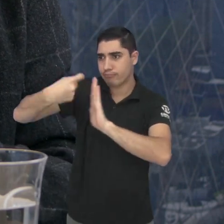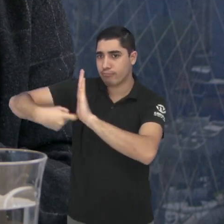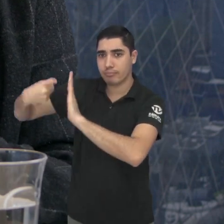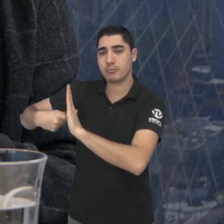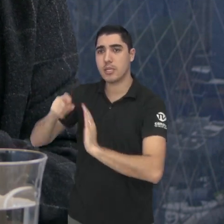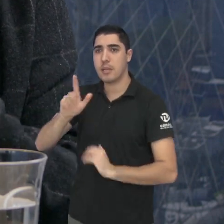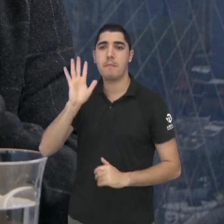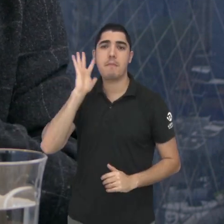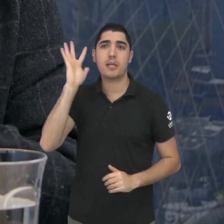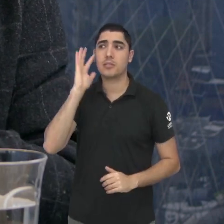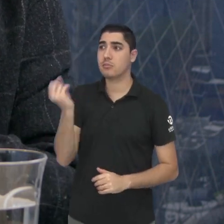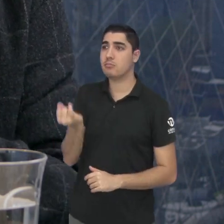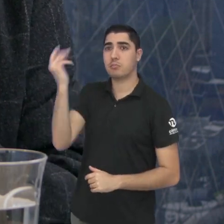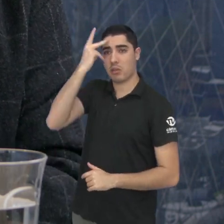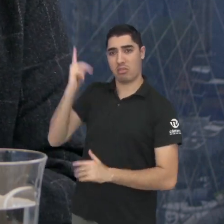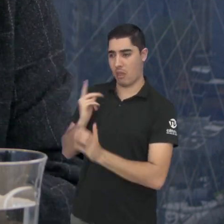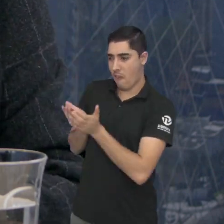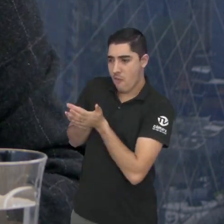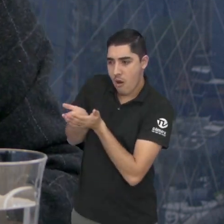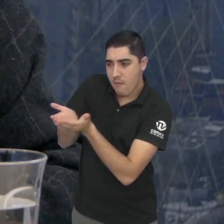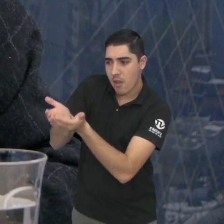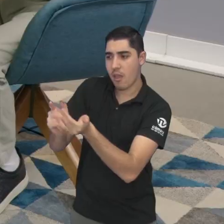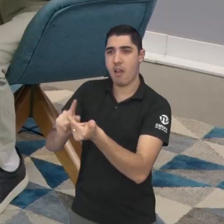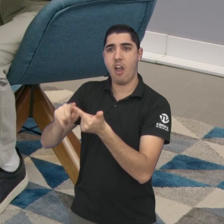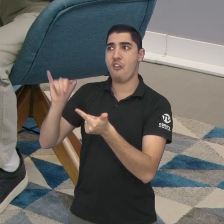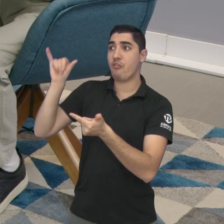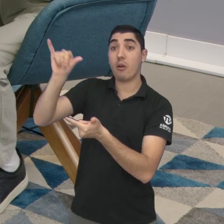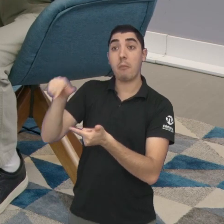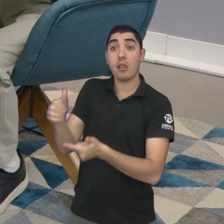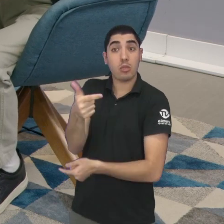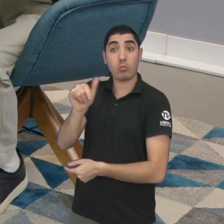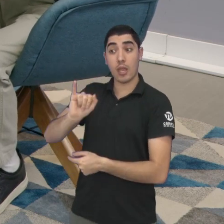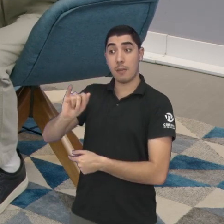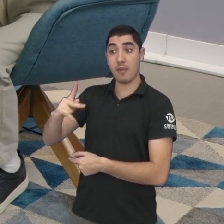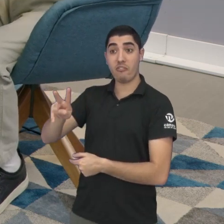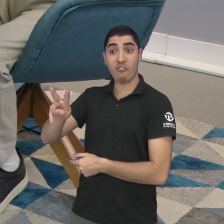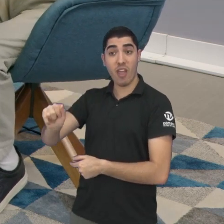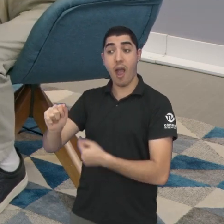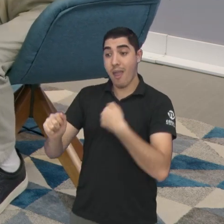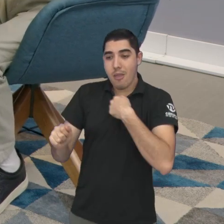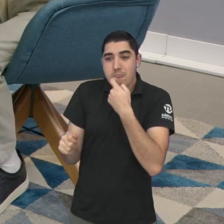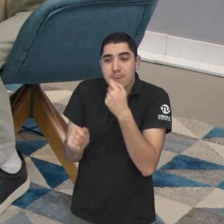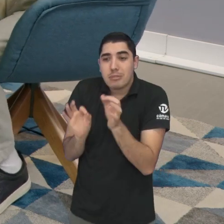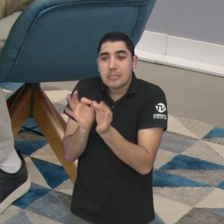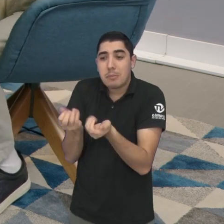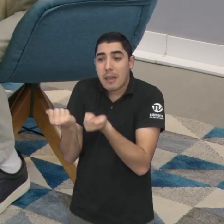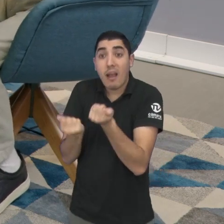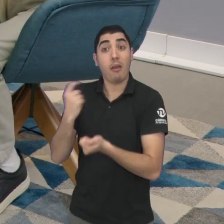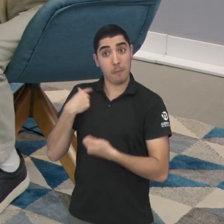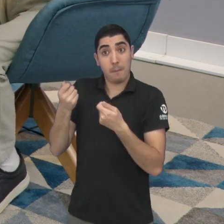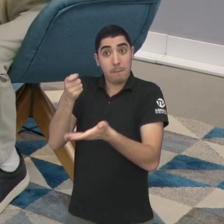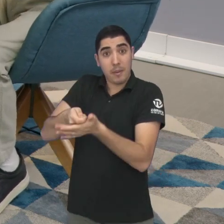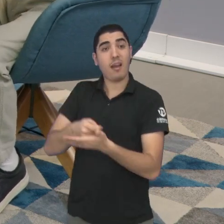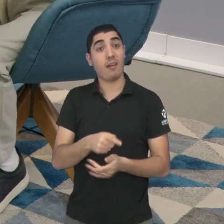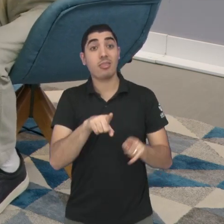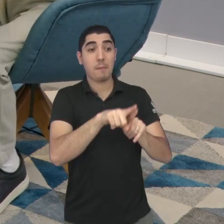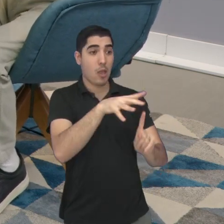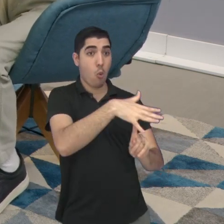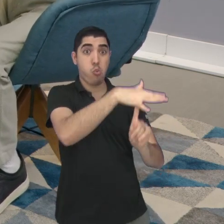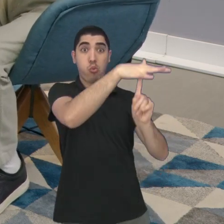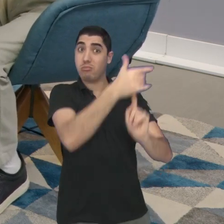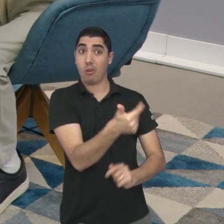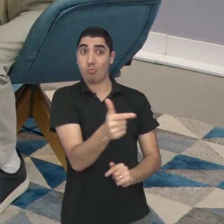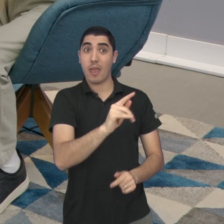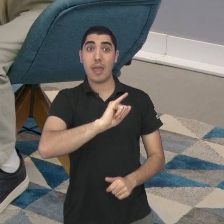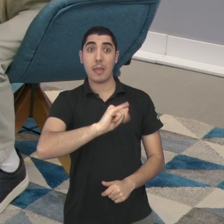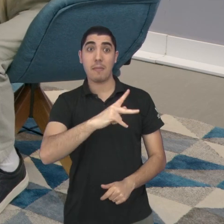Quantos tem iate, tem avião, e não existe PVA. Nós que temos um carro, pagamos IPVA. Exato. Não é mesmo? Helicóptero, né? não tem. É o